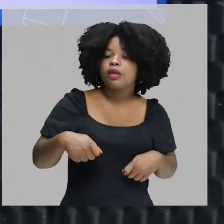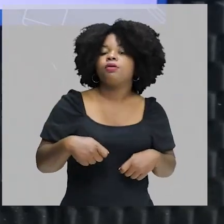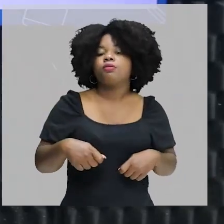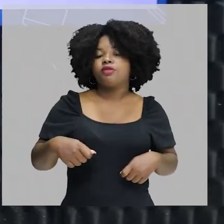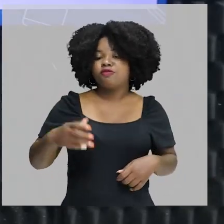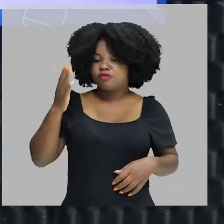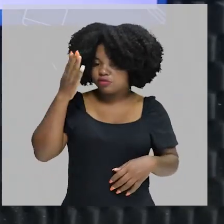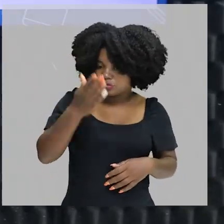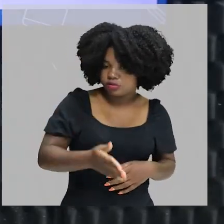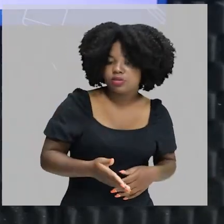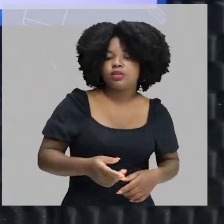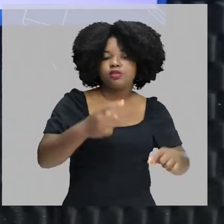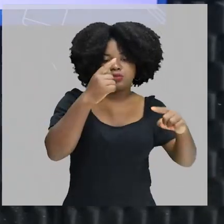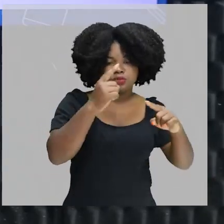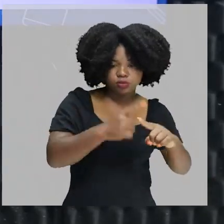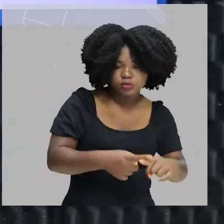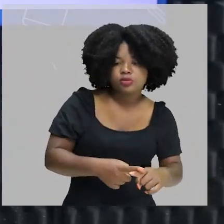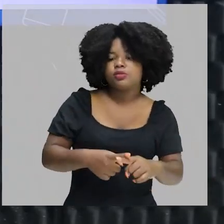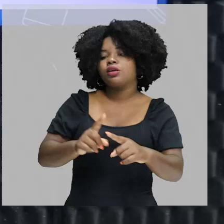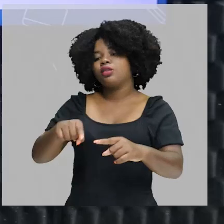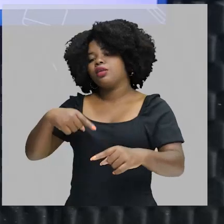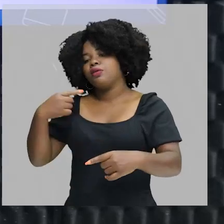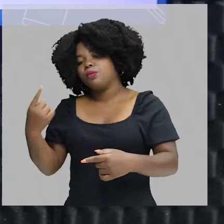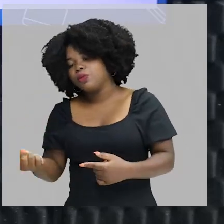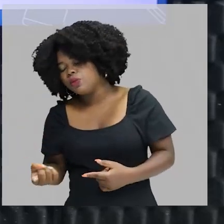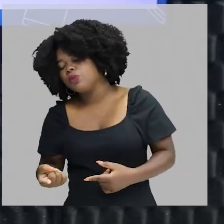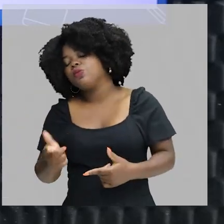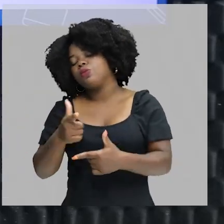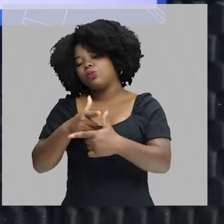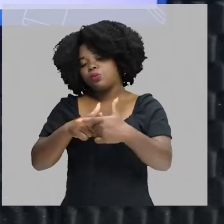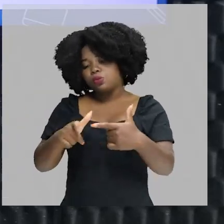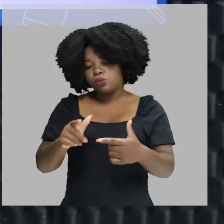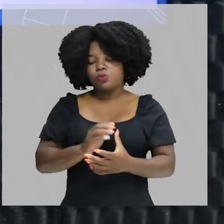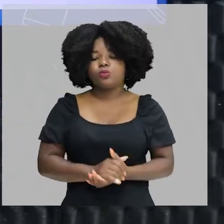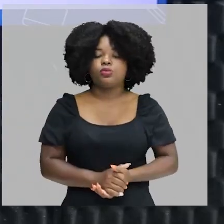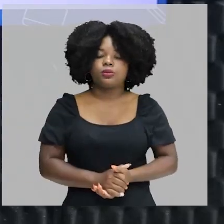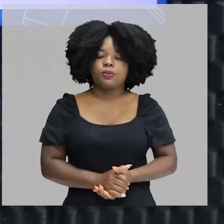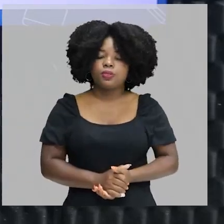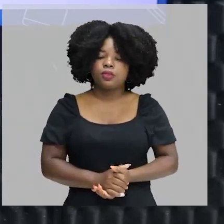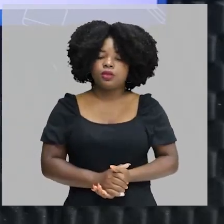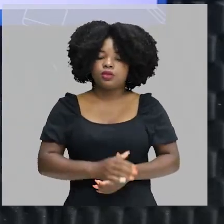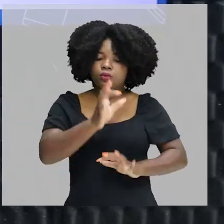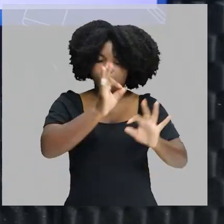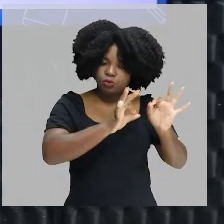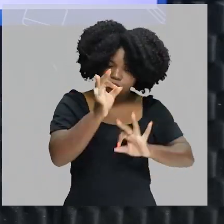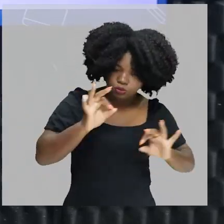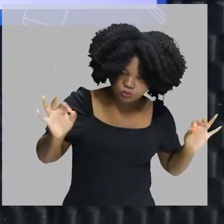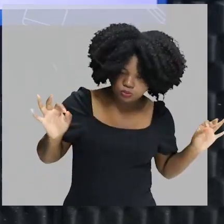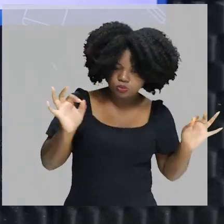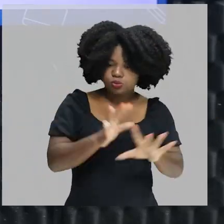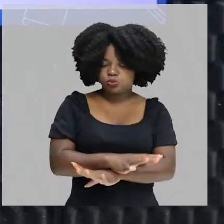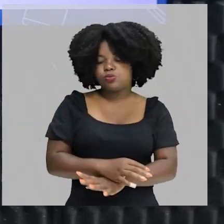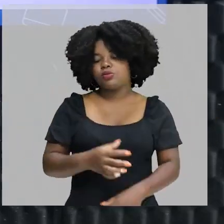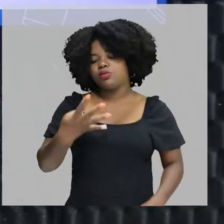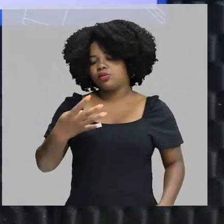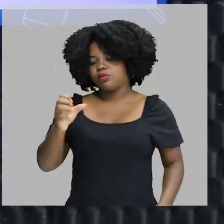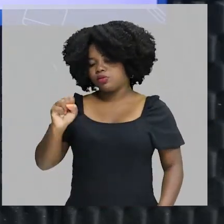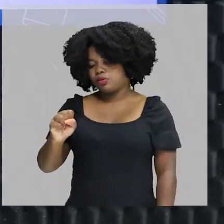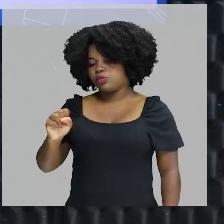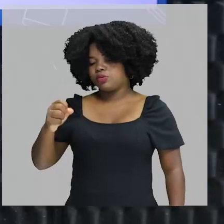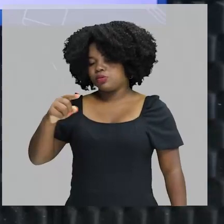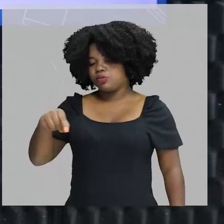E depois executar a divisão. Então, feito todas as contas,